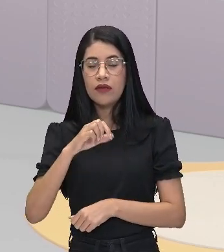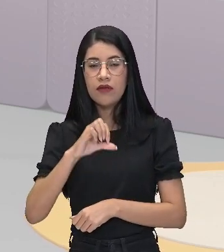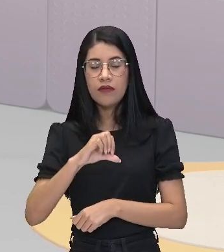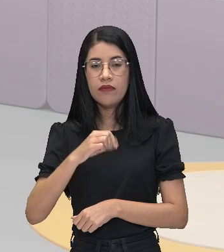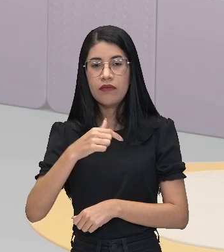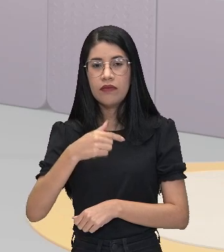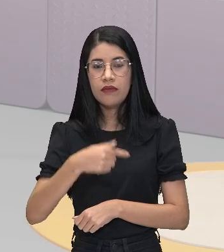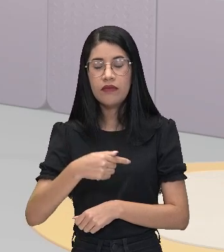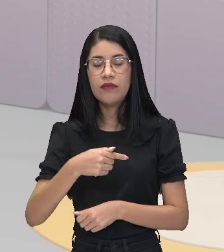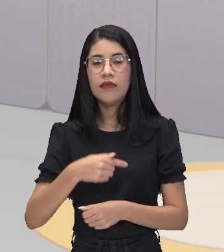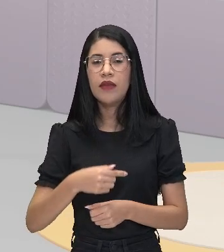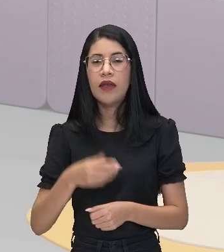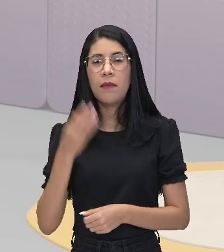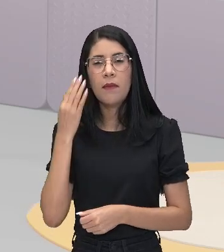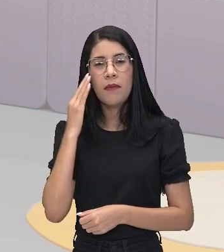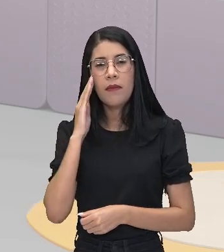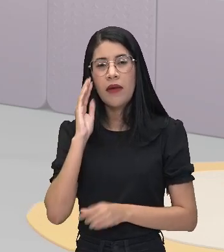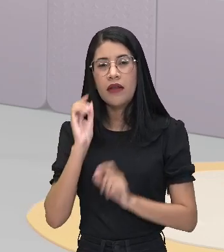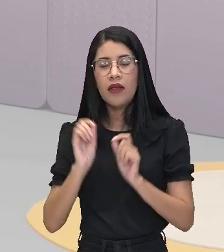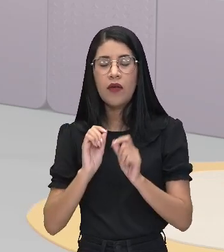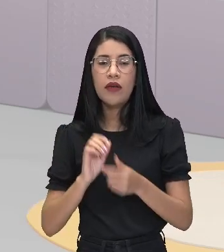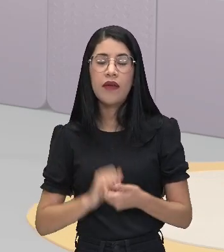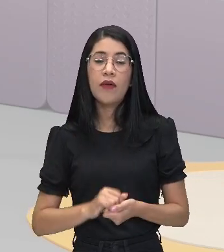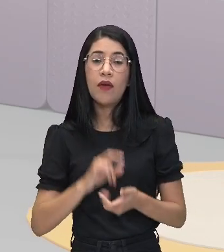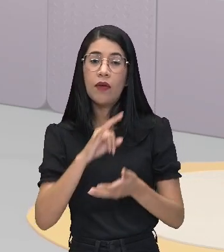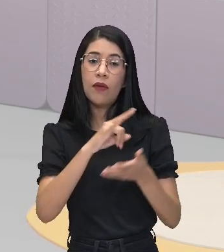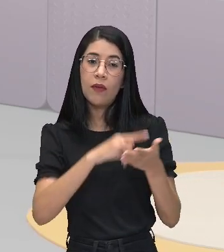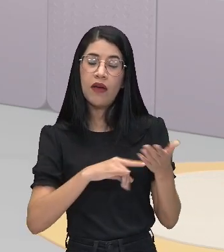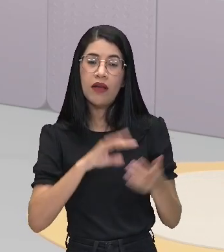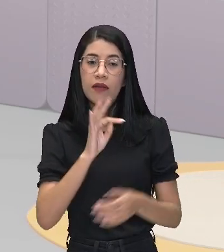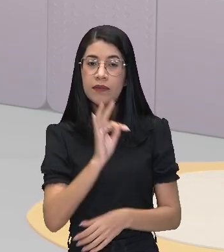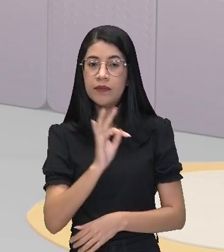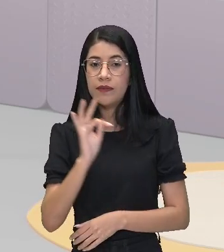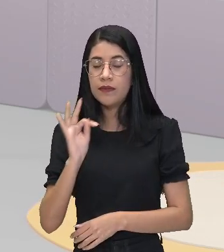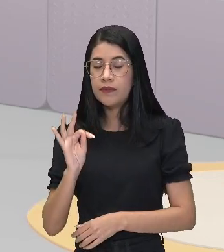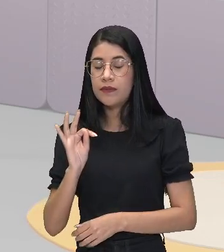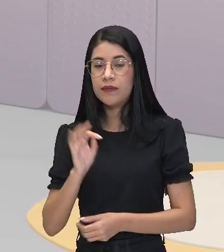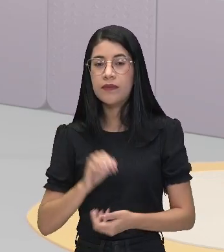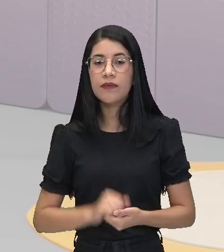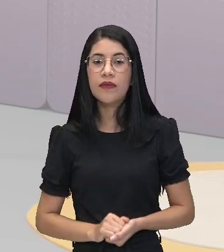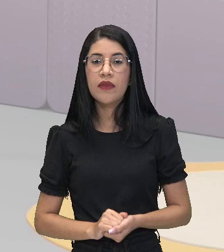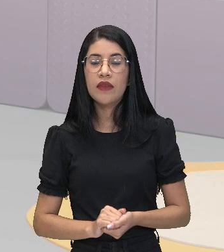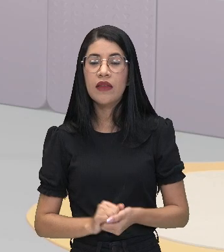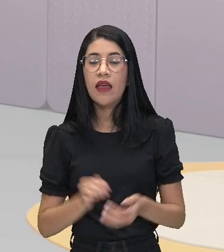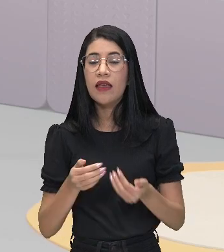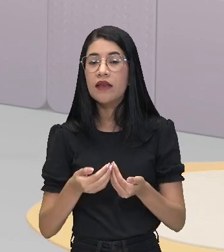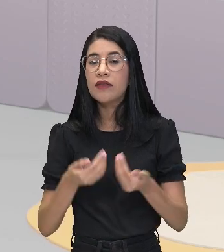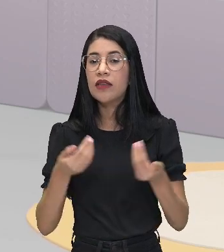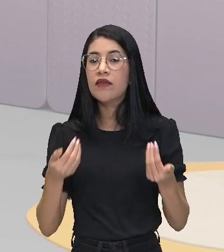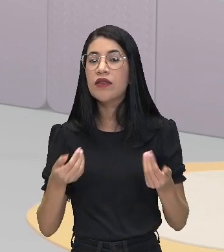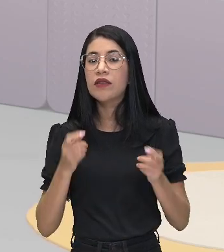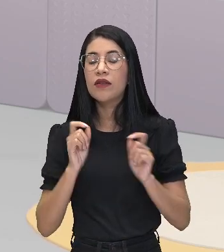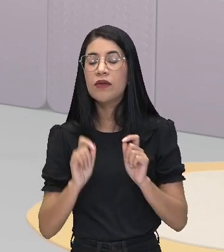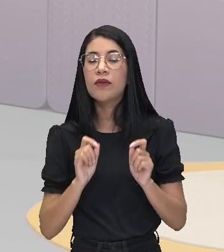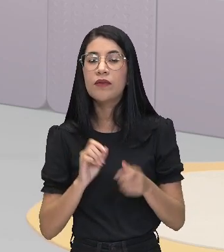1497, para a gente conhecer o famoso Tratado de Tordesilhas, que dividia as terras